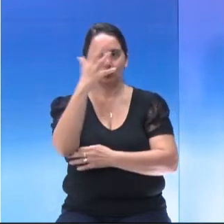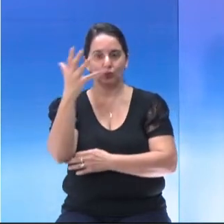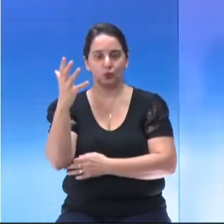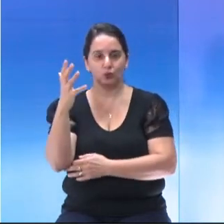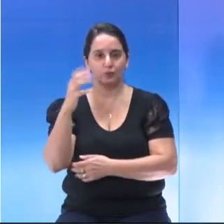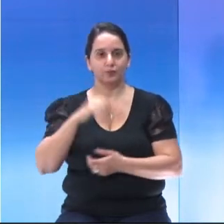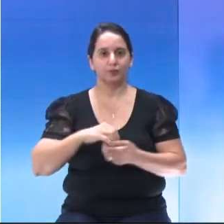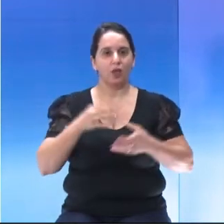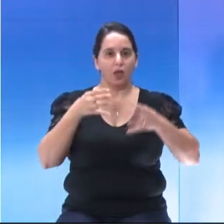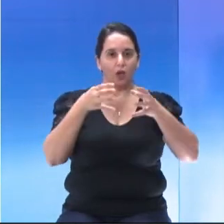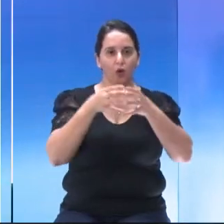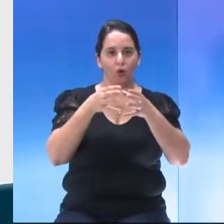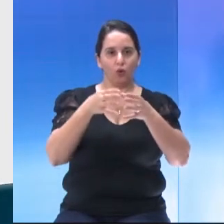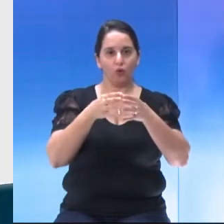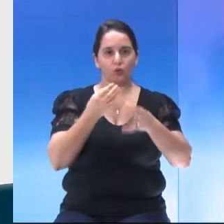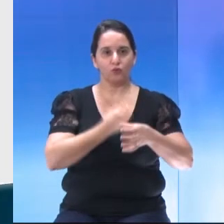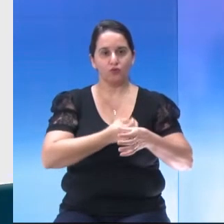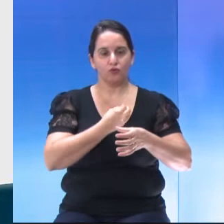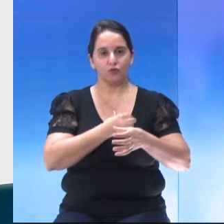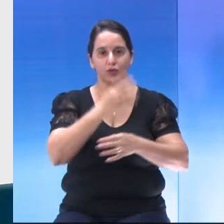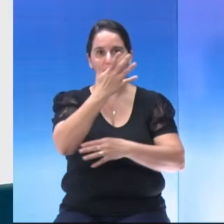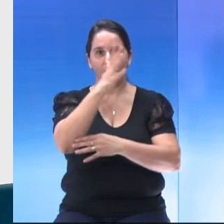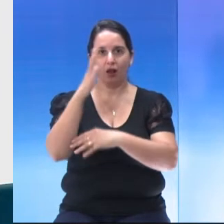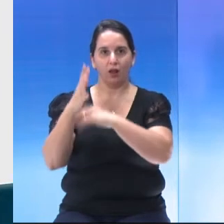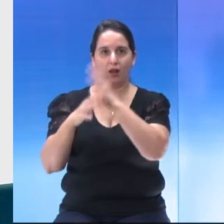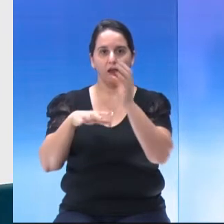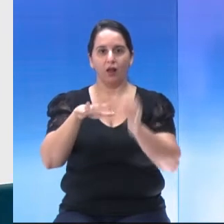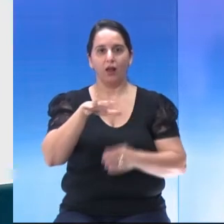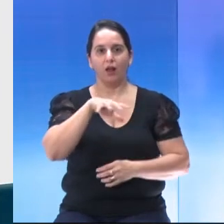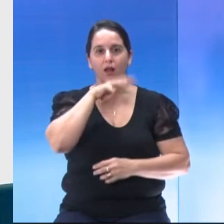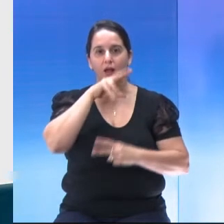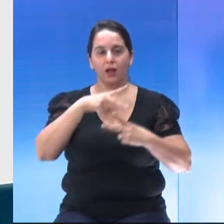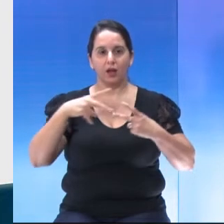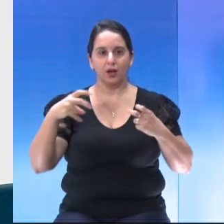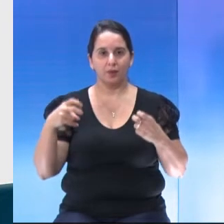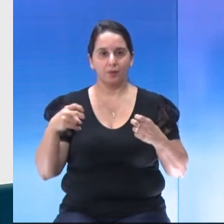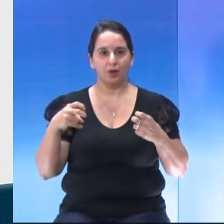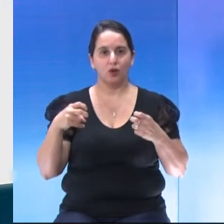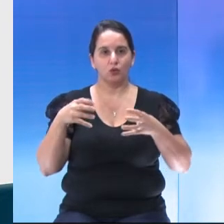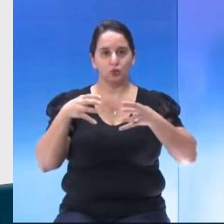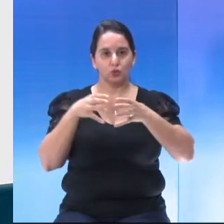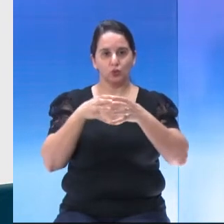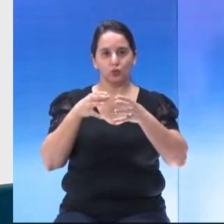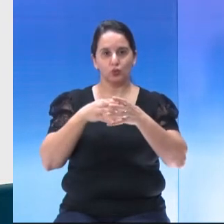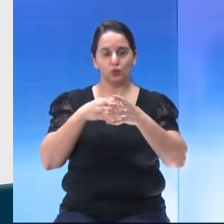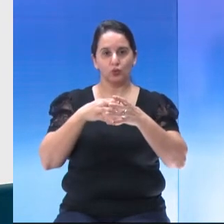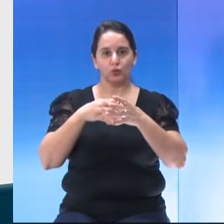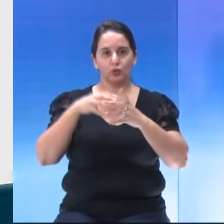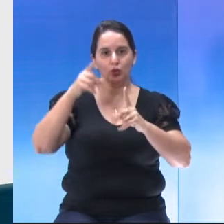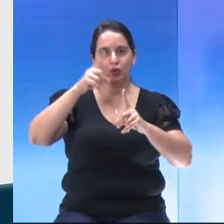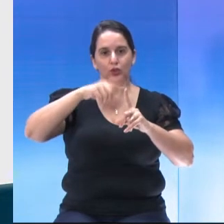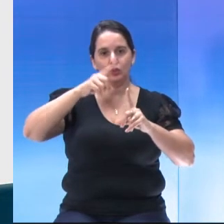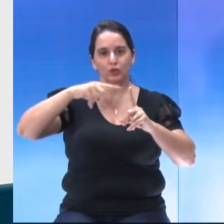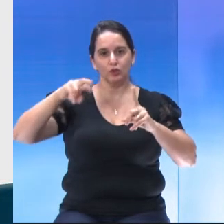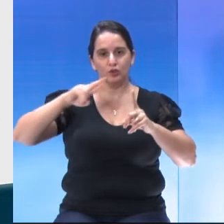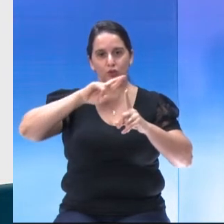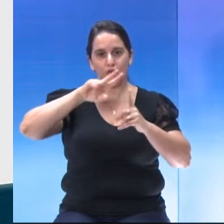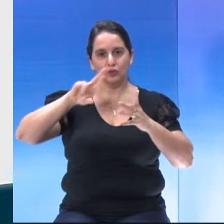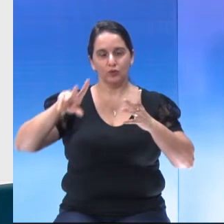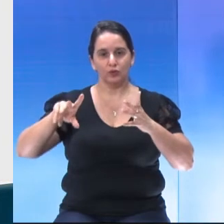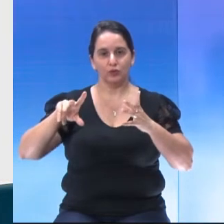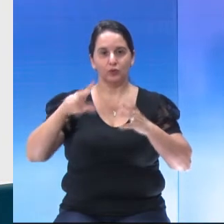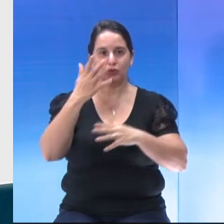um conjunto de vida vegetal e animal, constituído pelo agrupamento de tipos de vegetação que